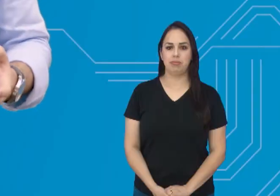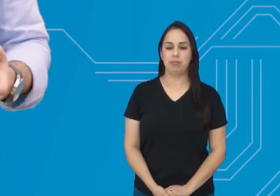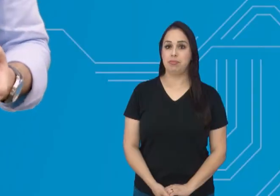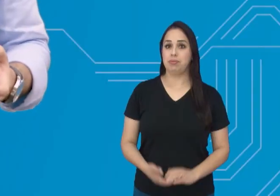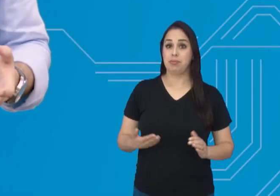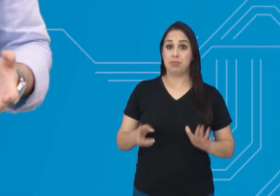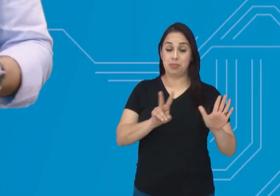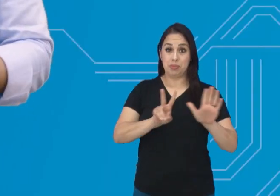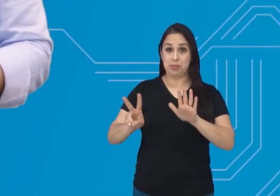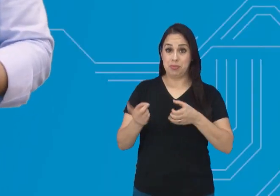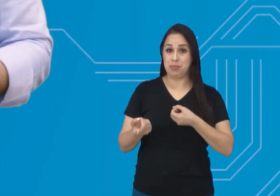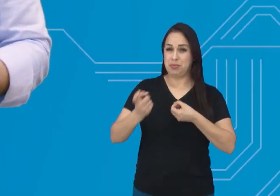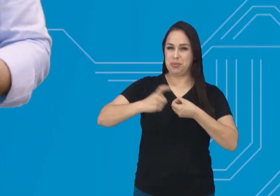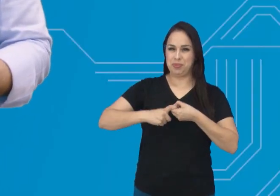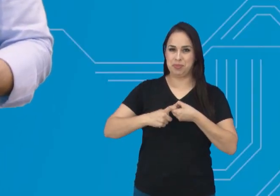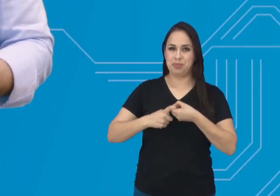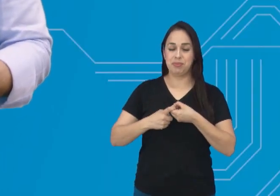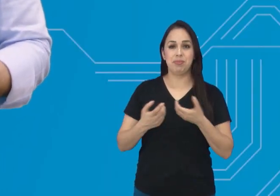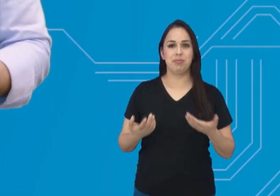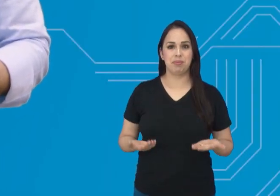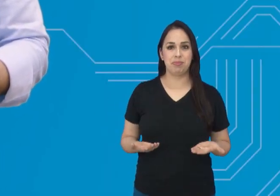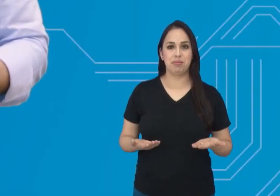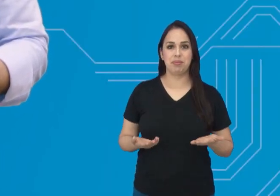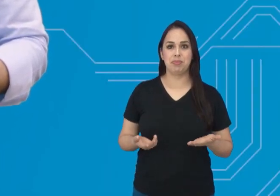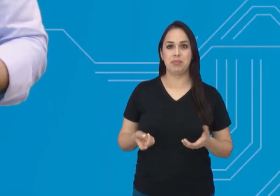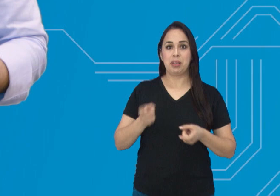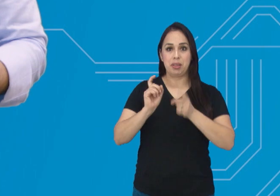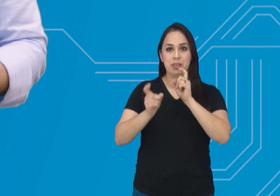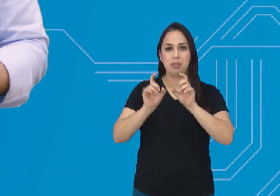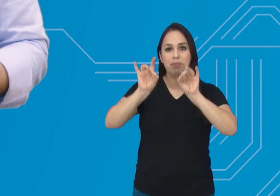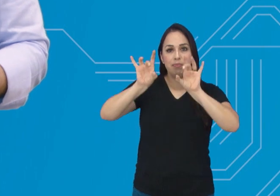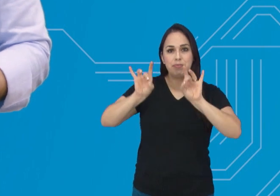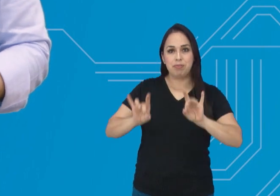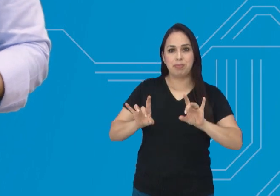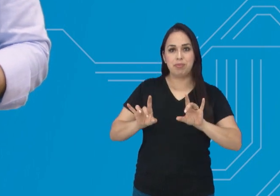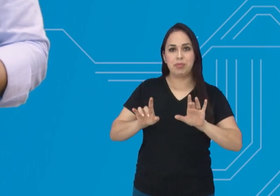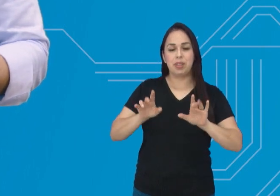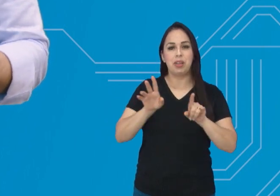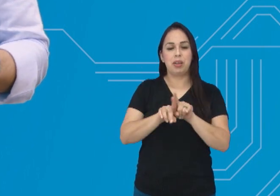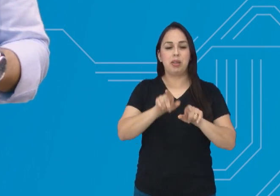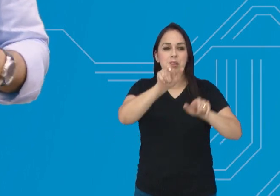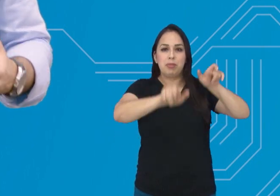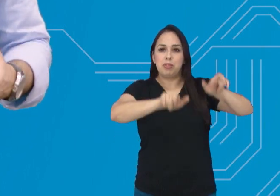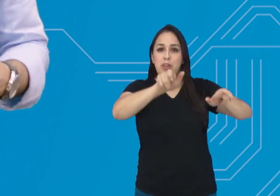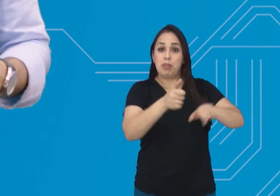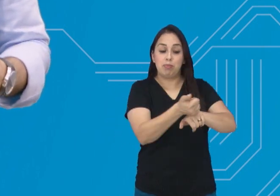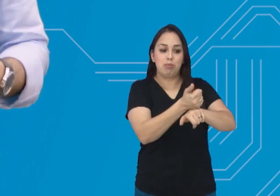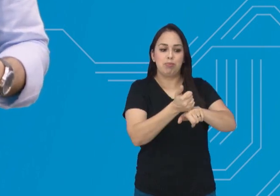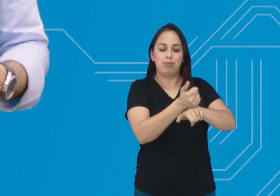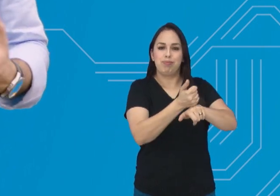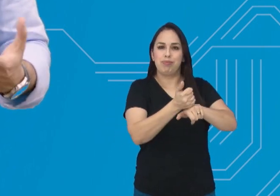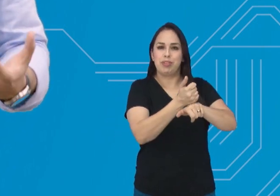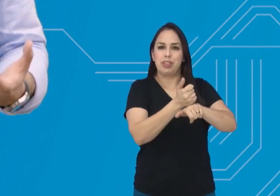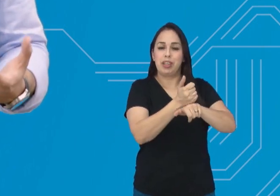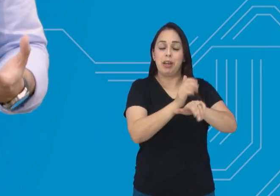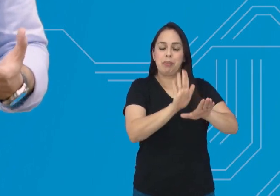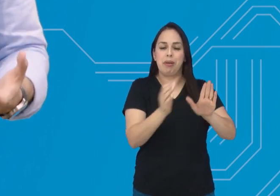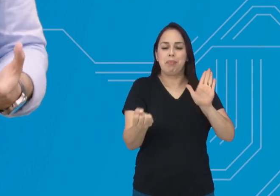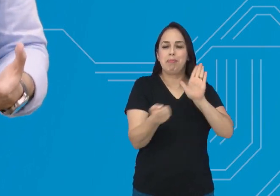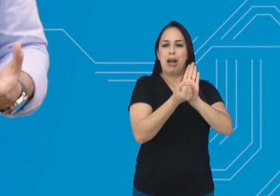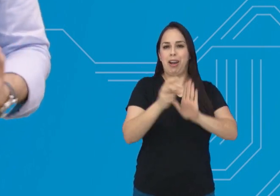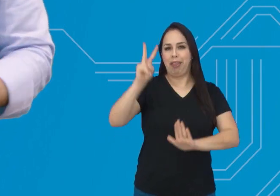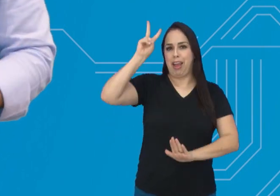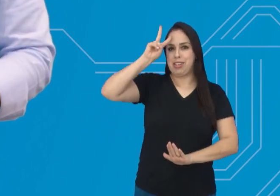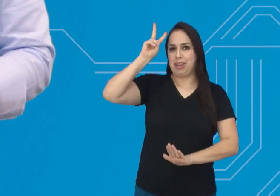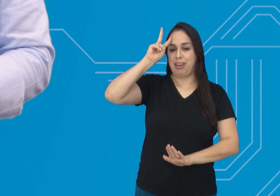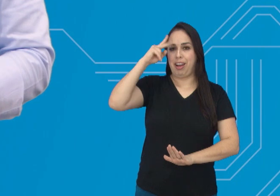E o Semana Legislativa está de volta. Uma sessão solene homenageou a trajetória de diversos profissionais que fizeram histórias nas